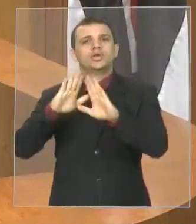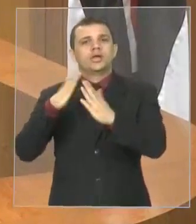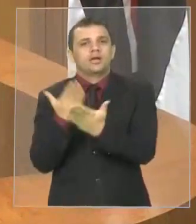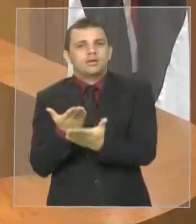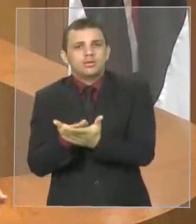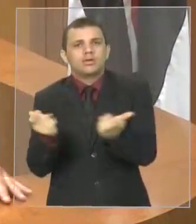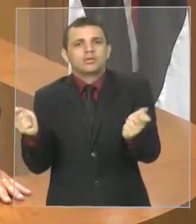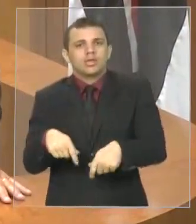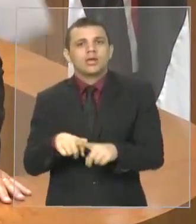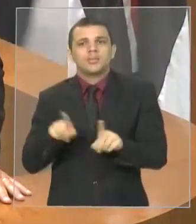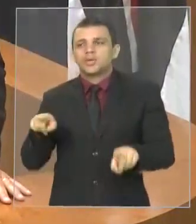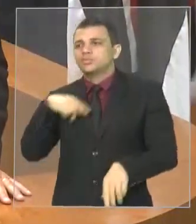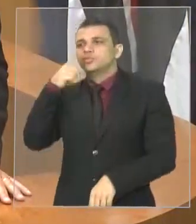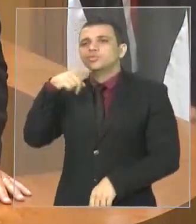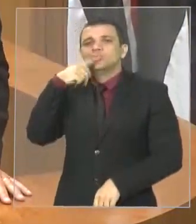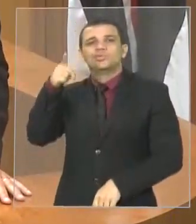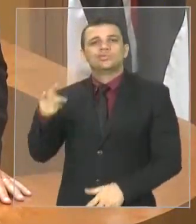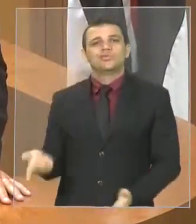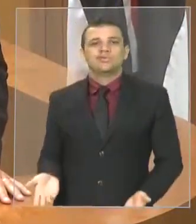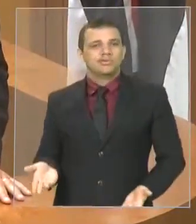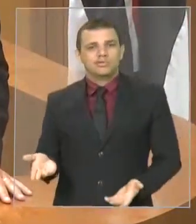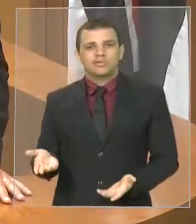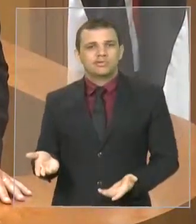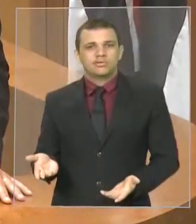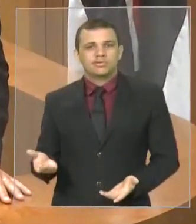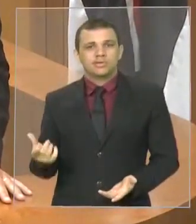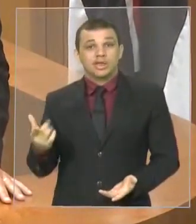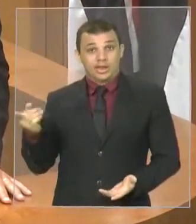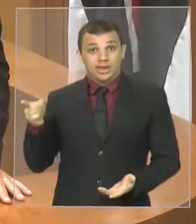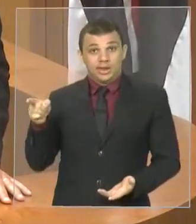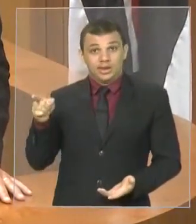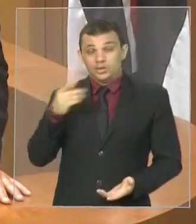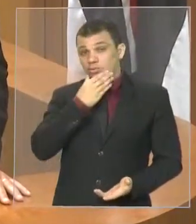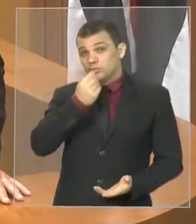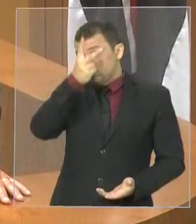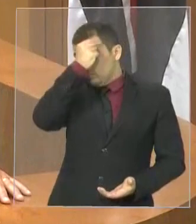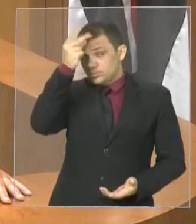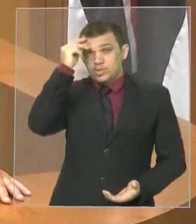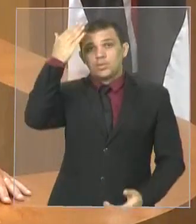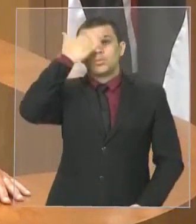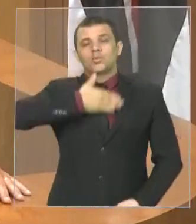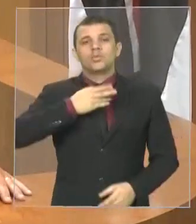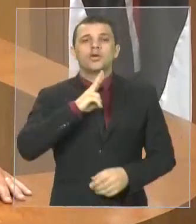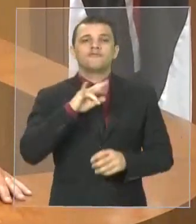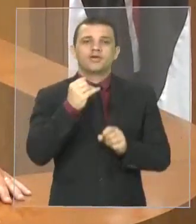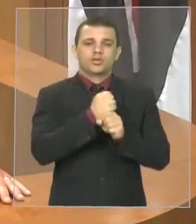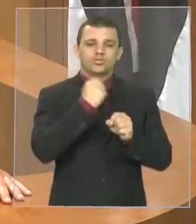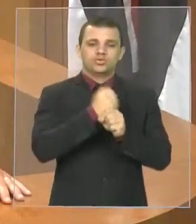construções. Das 25 creches que foram prometidas pelo atual prefeito, há